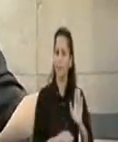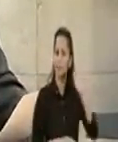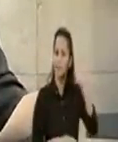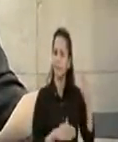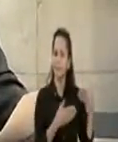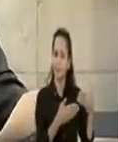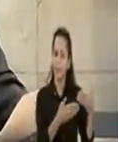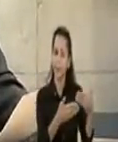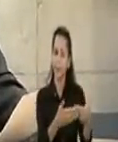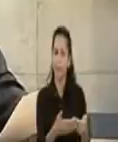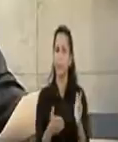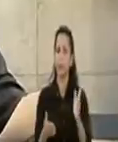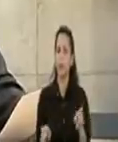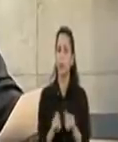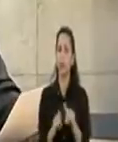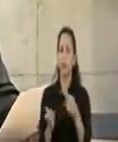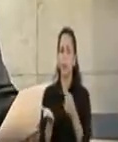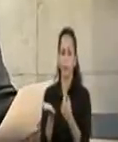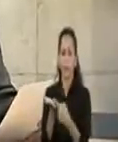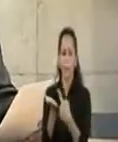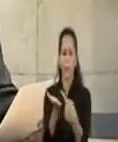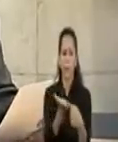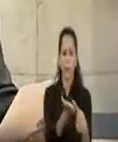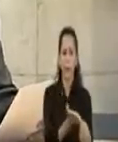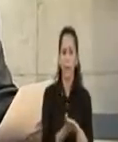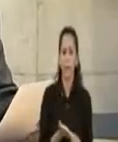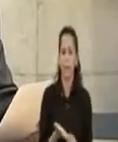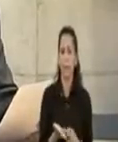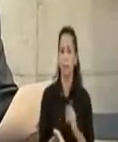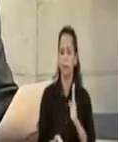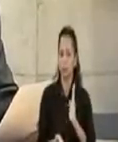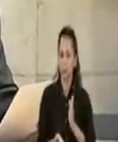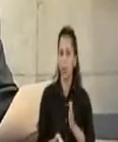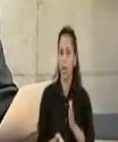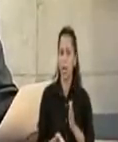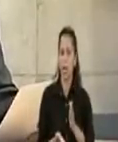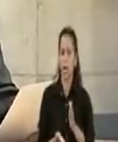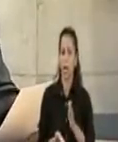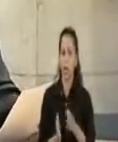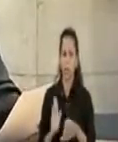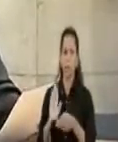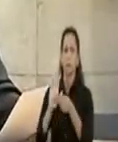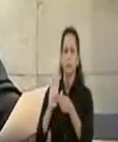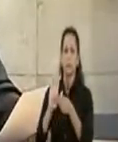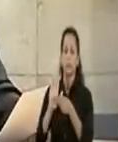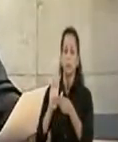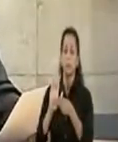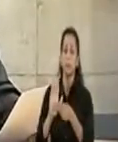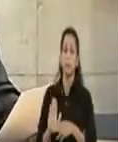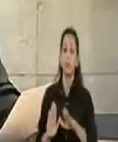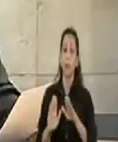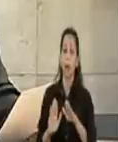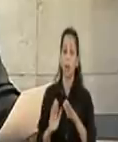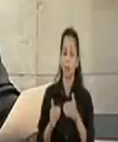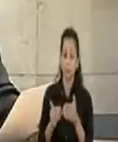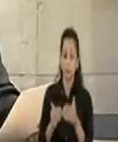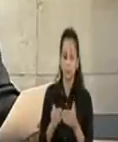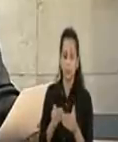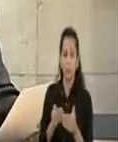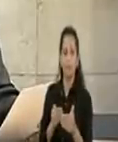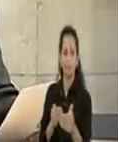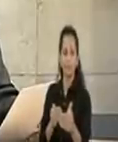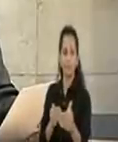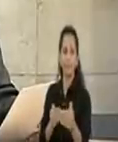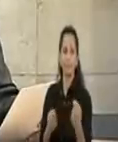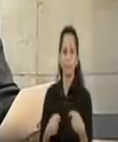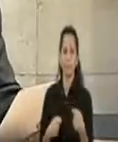daí ainda estão em curso. Nós temos aqui 4 anos de mandato e apenas